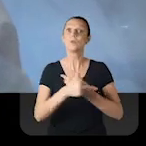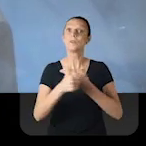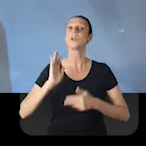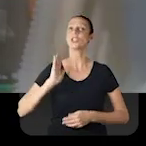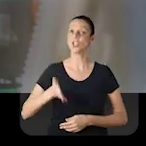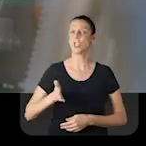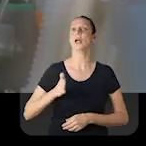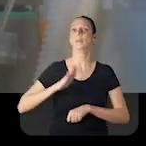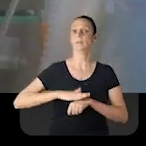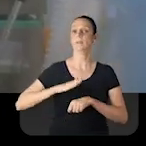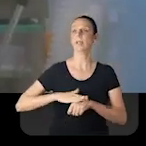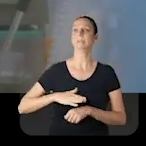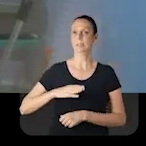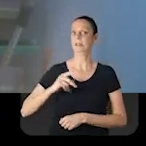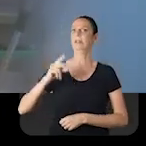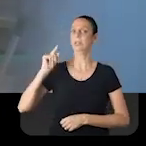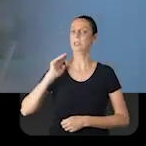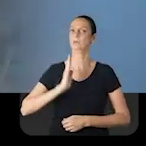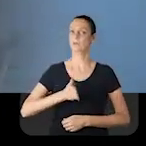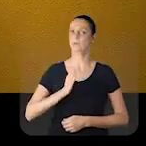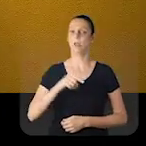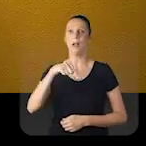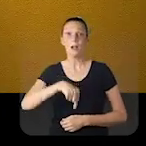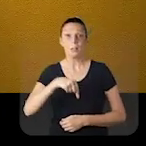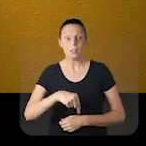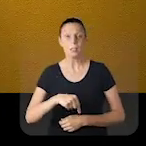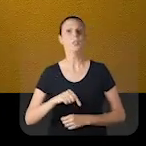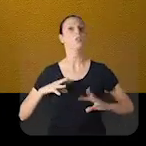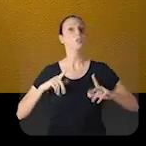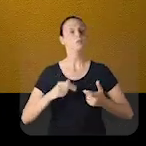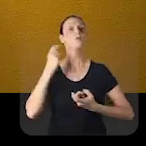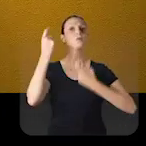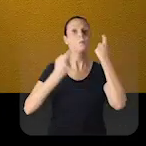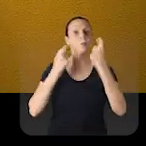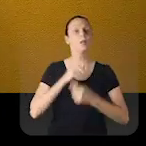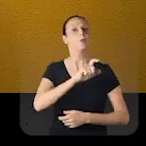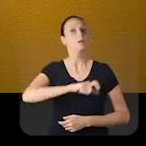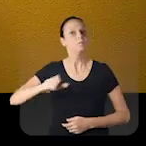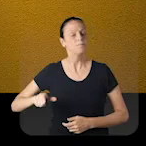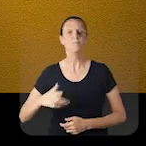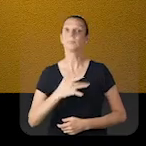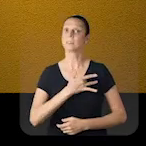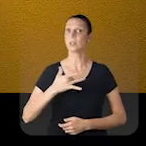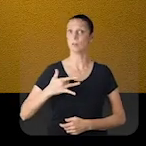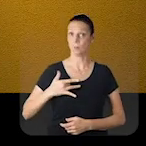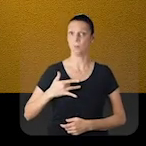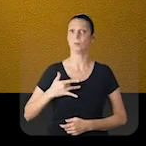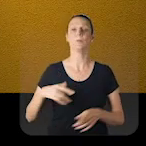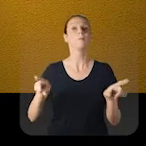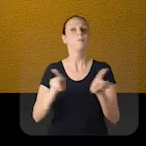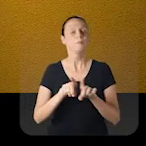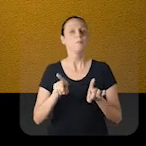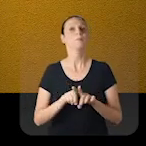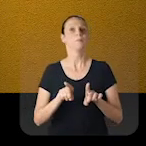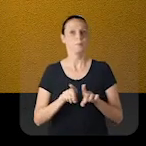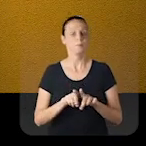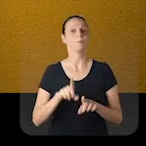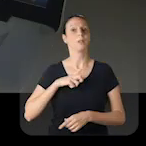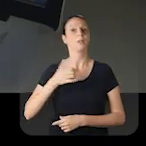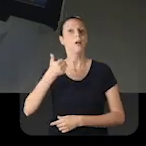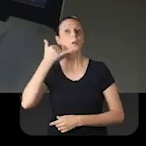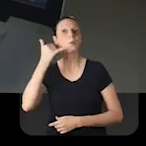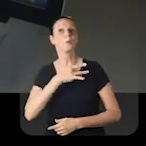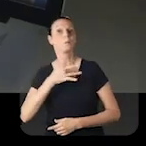que tudo isso já acontece há muito tempo. Aqui, ninguém faz demagogia com o seu bem-estar. E ainda tem